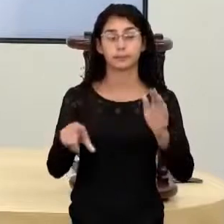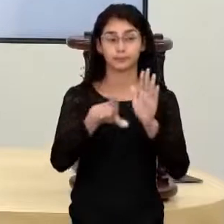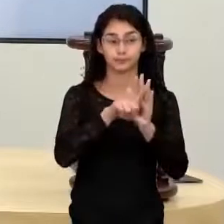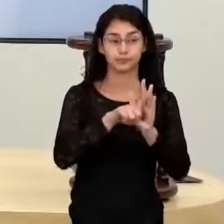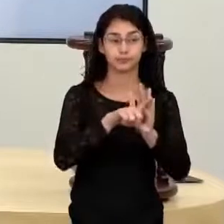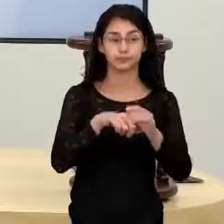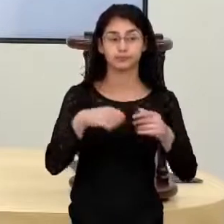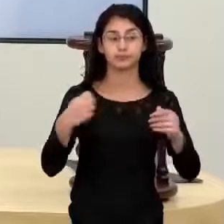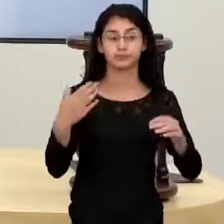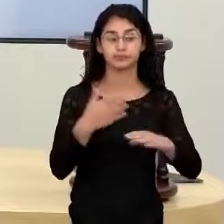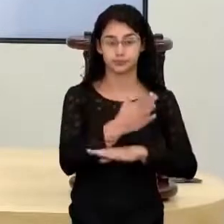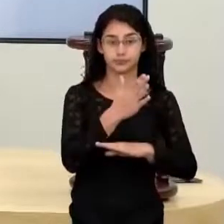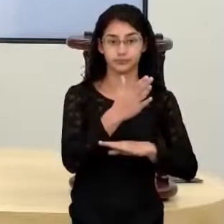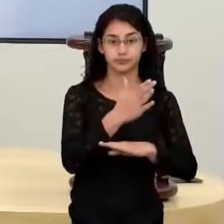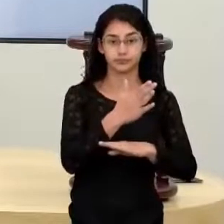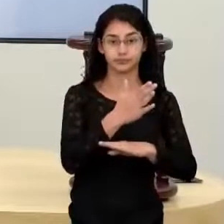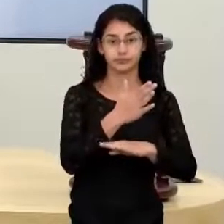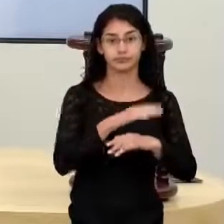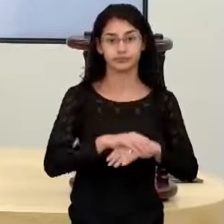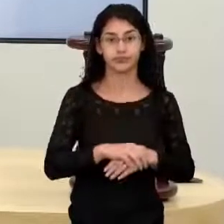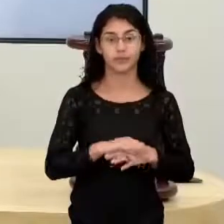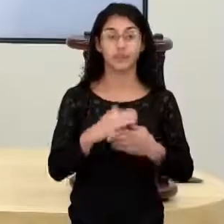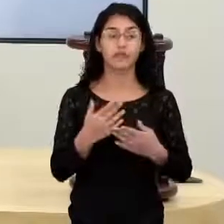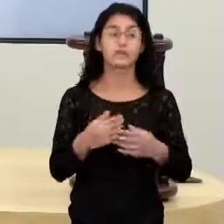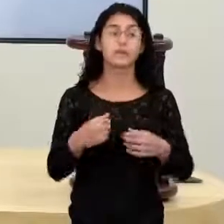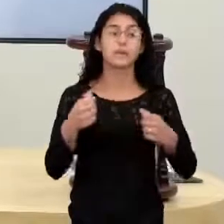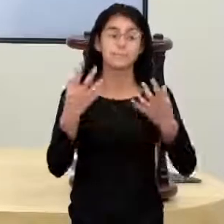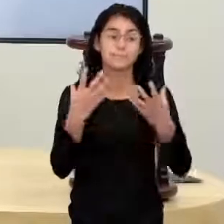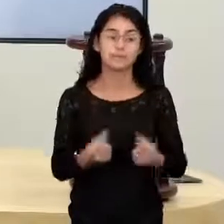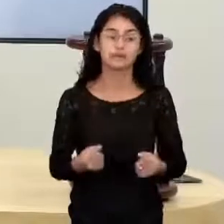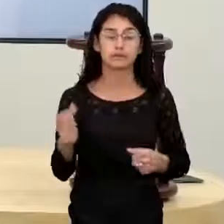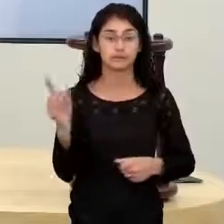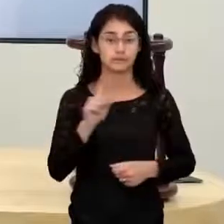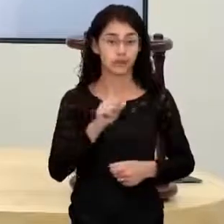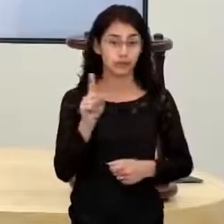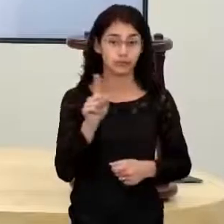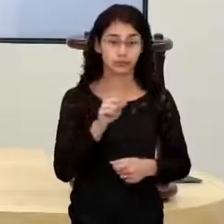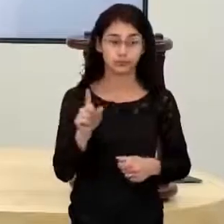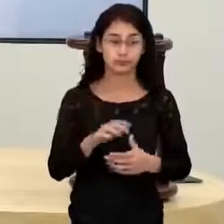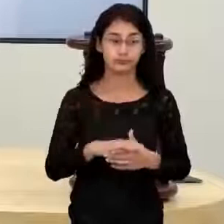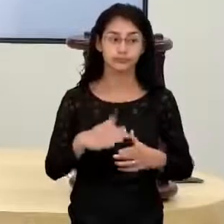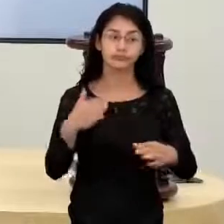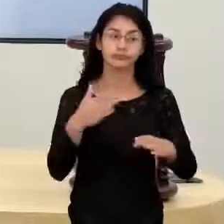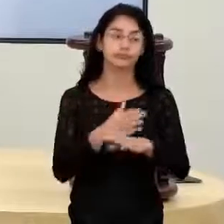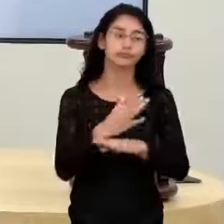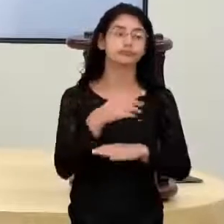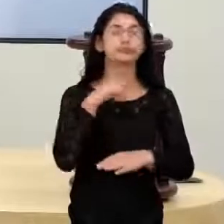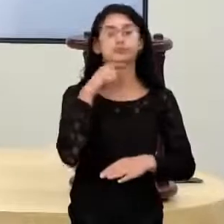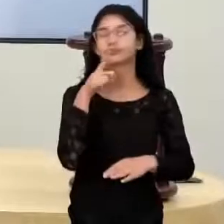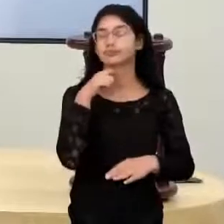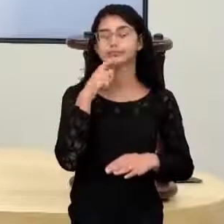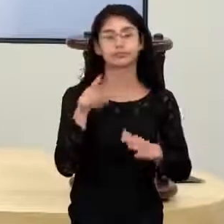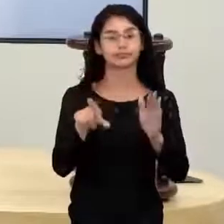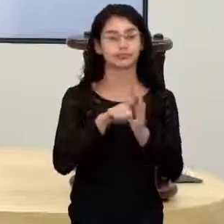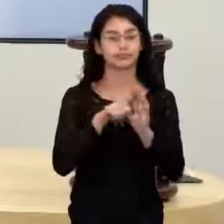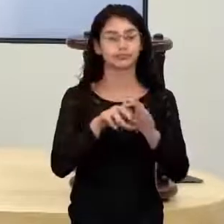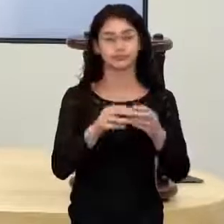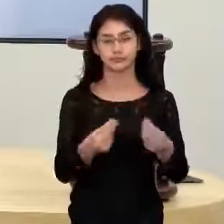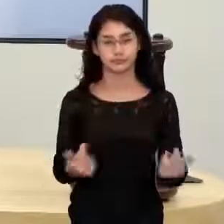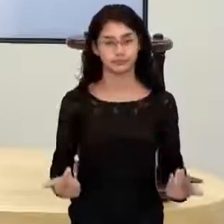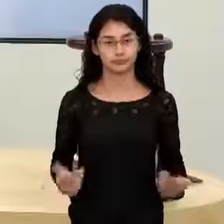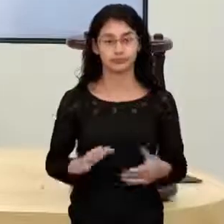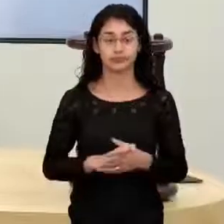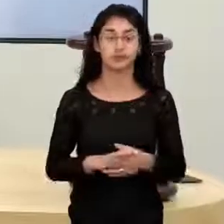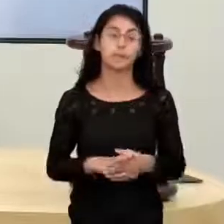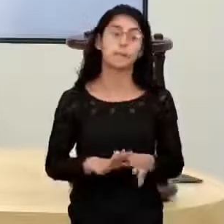aprovar essa lei. Se o Poder Legislativo não aprovar essa lei, a lei não acontece. Mas aí tem